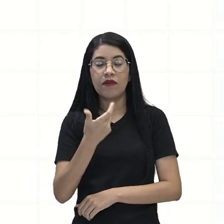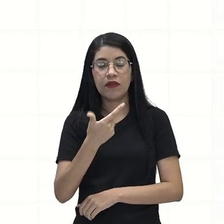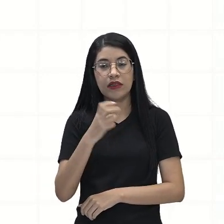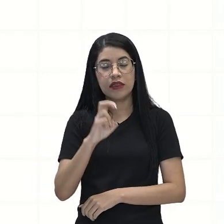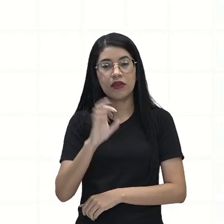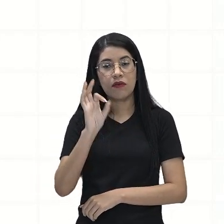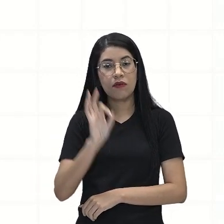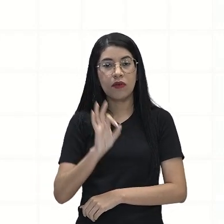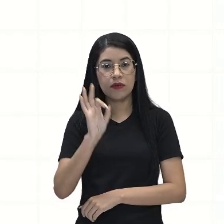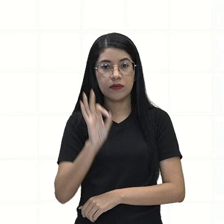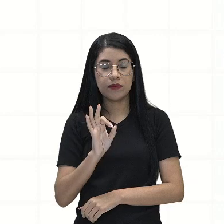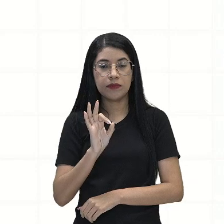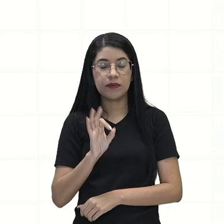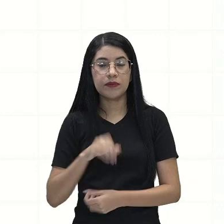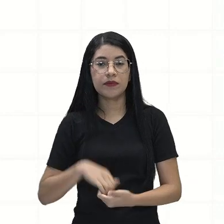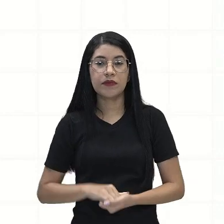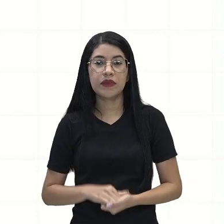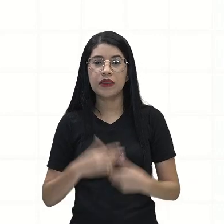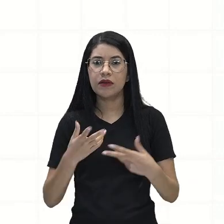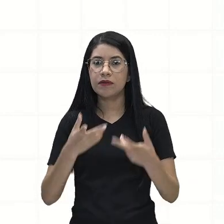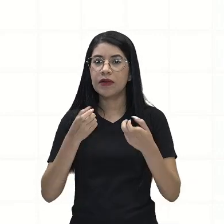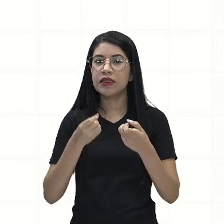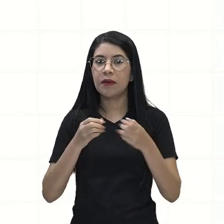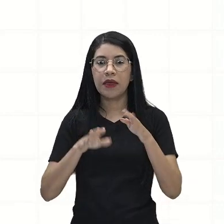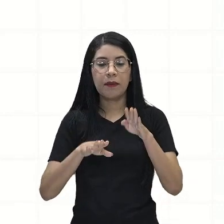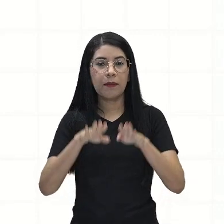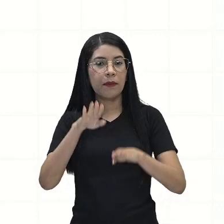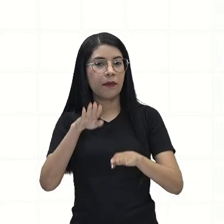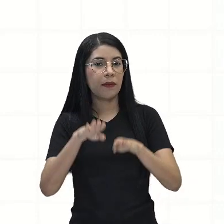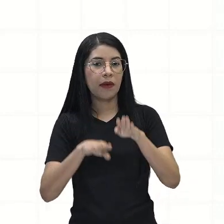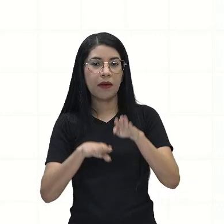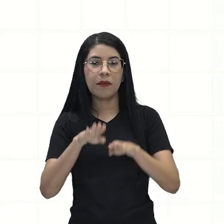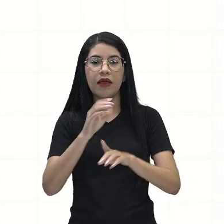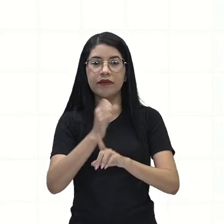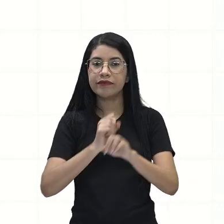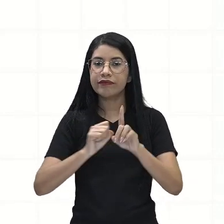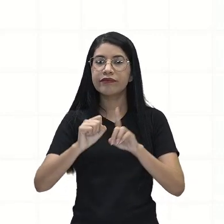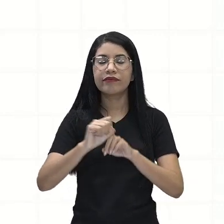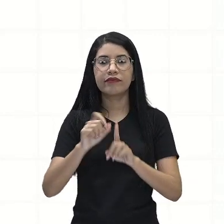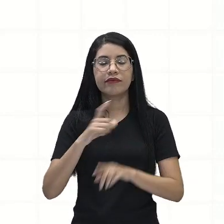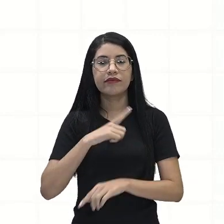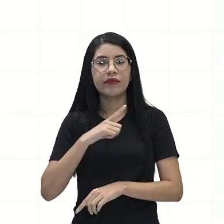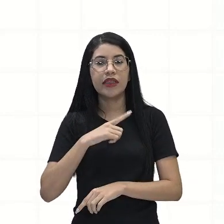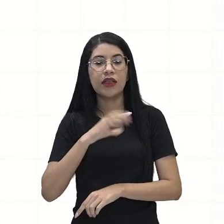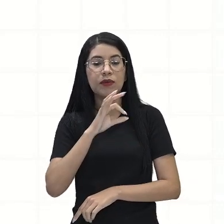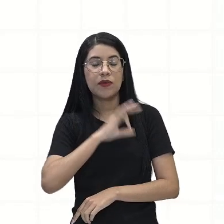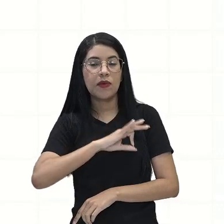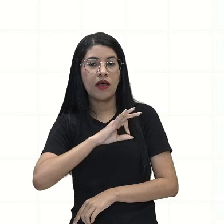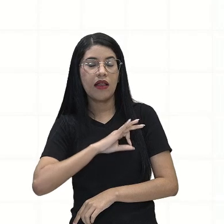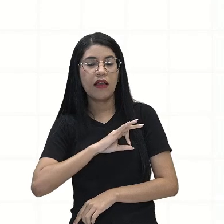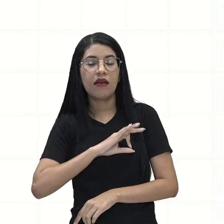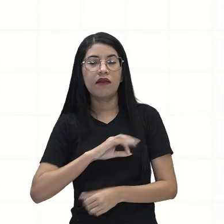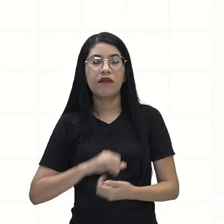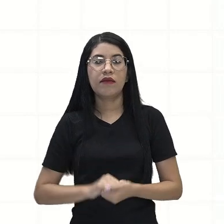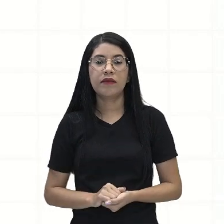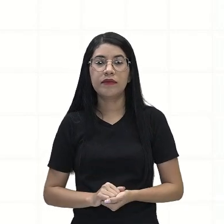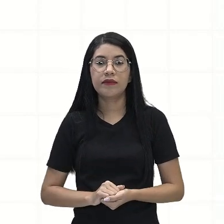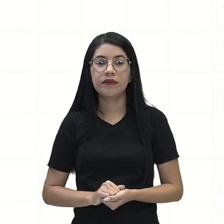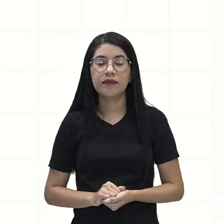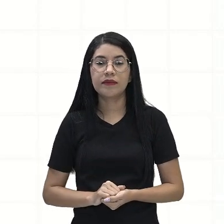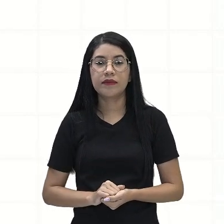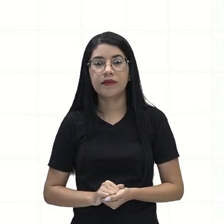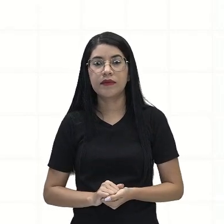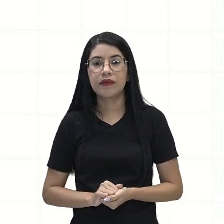25%, né? Então a gente observa uma grande desigualdade social de renda no nosso país. E